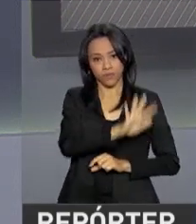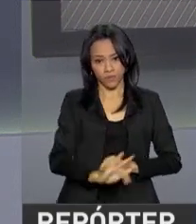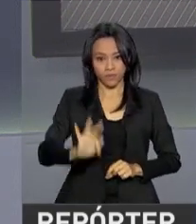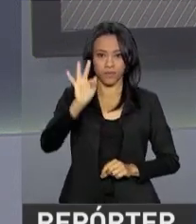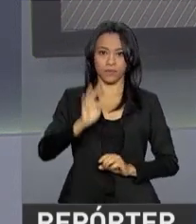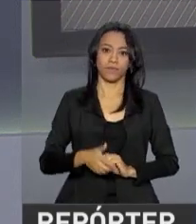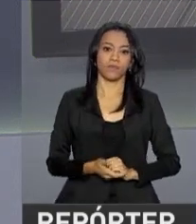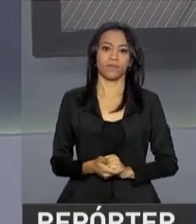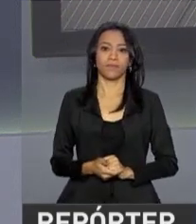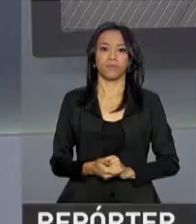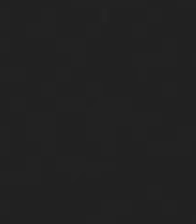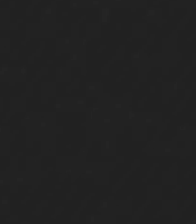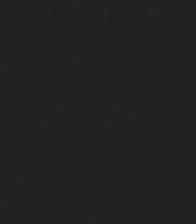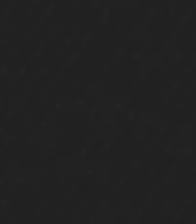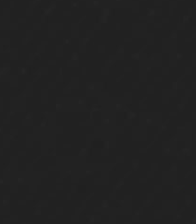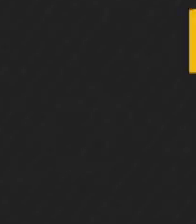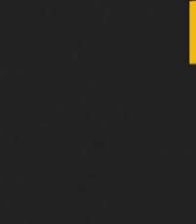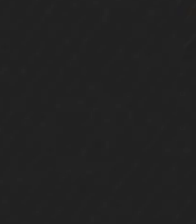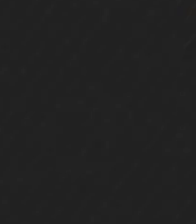federal